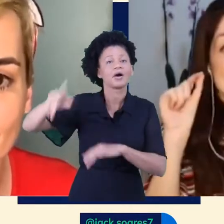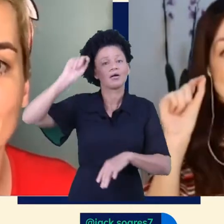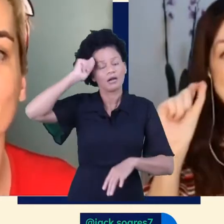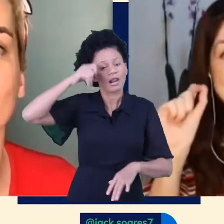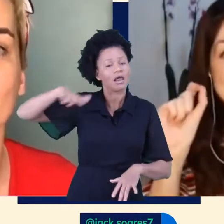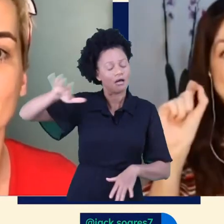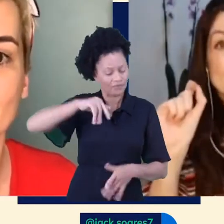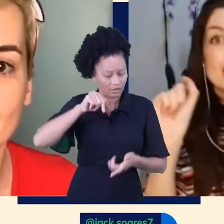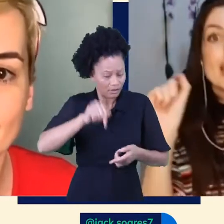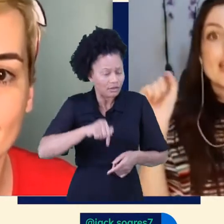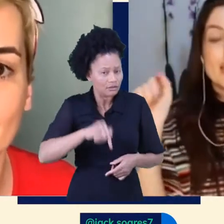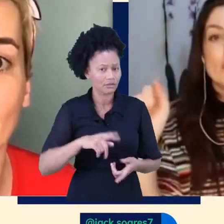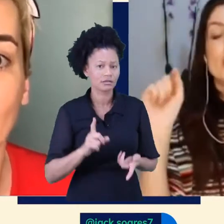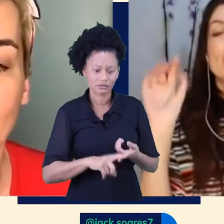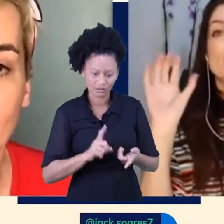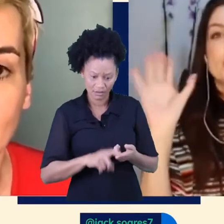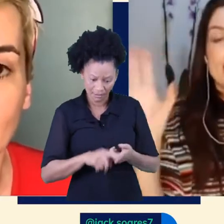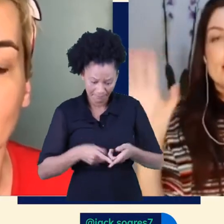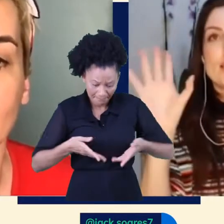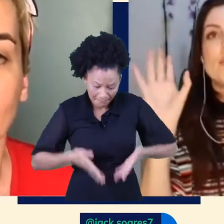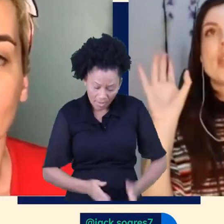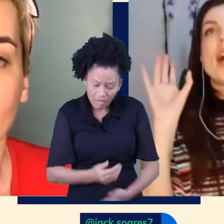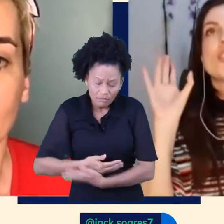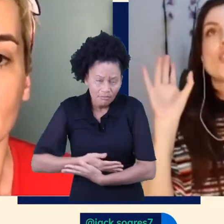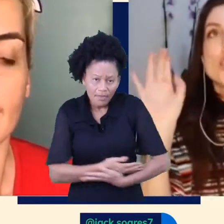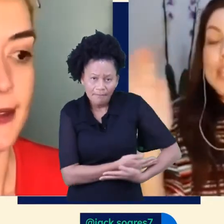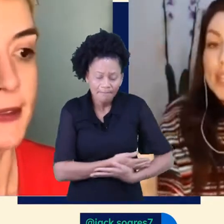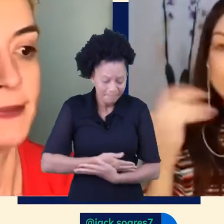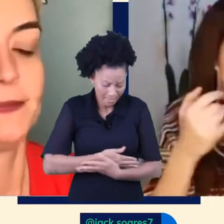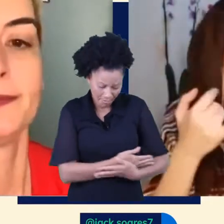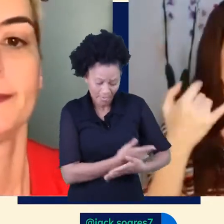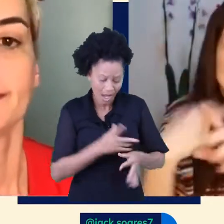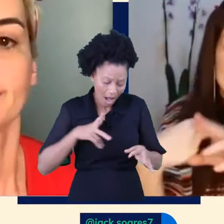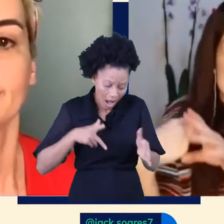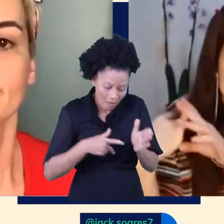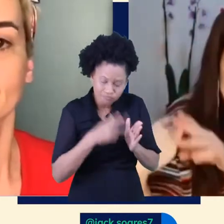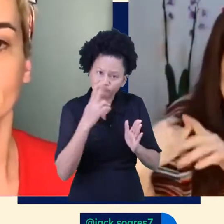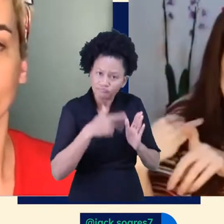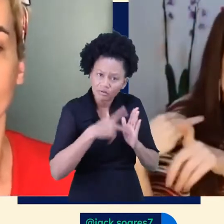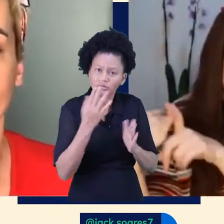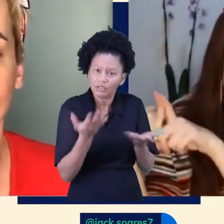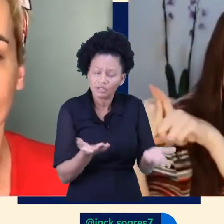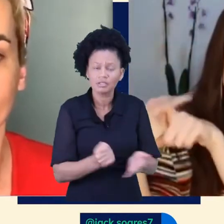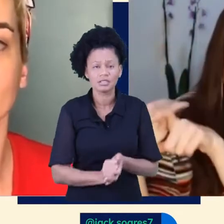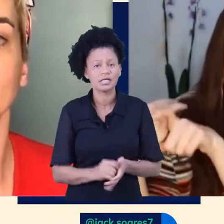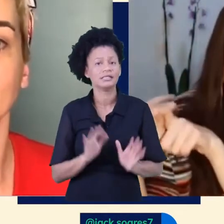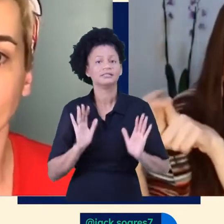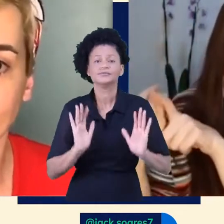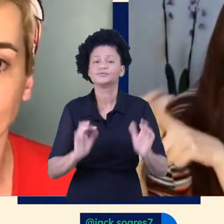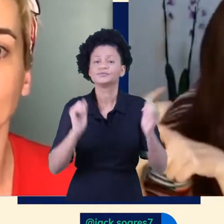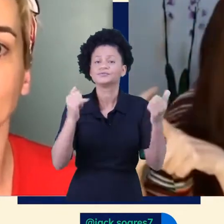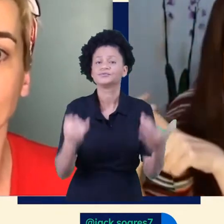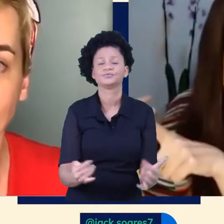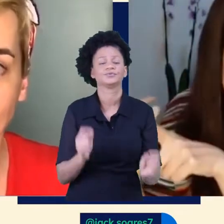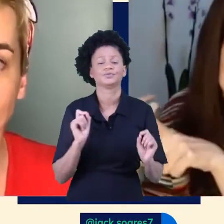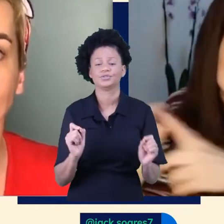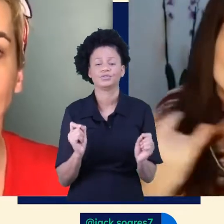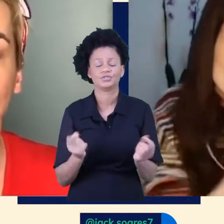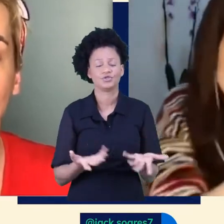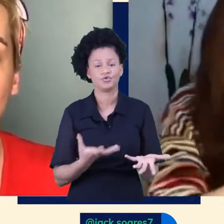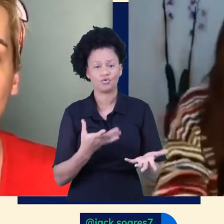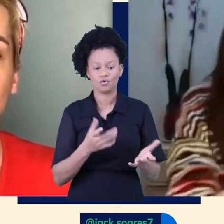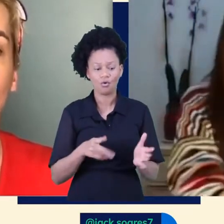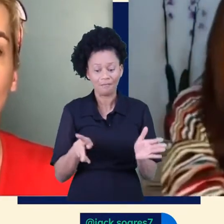com bebês. Porque daí, o que acontece? A gente tem... Não se fala sobre essa condição na medicina. Eu